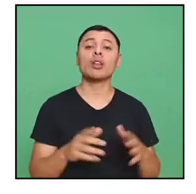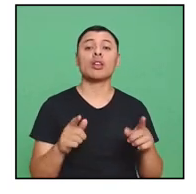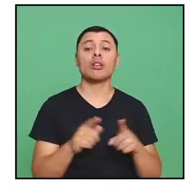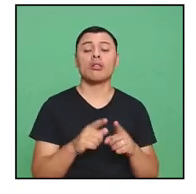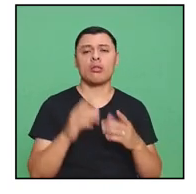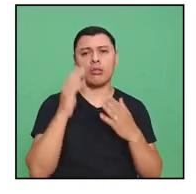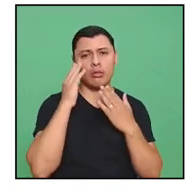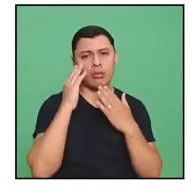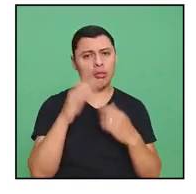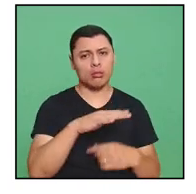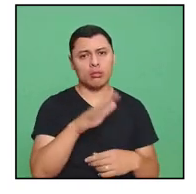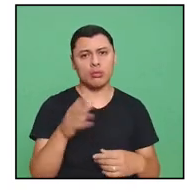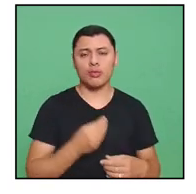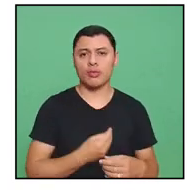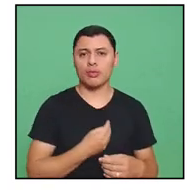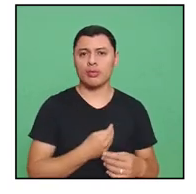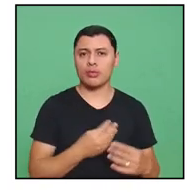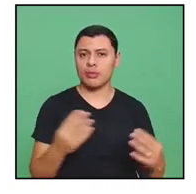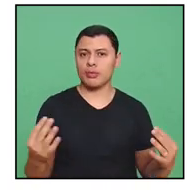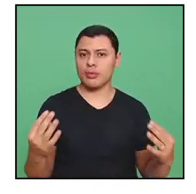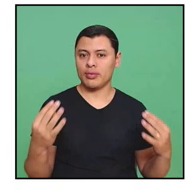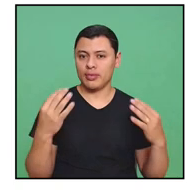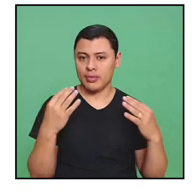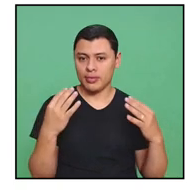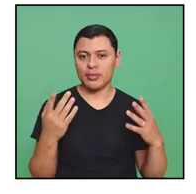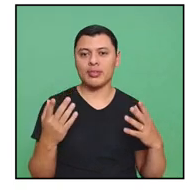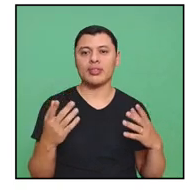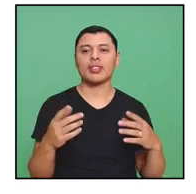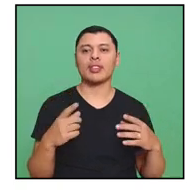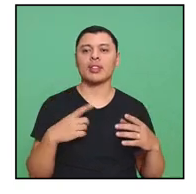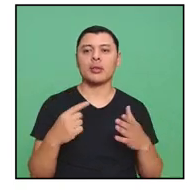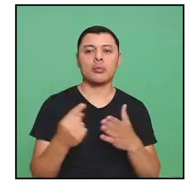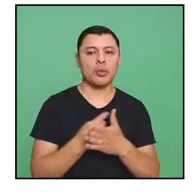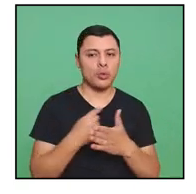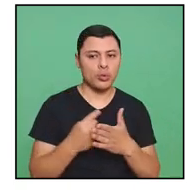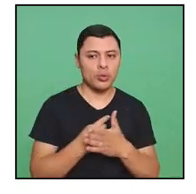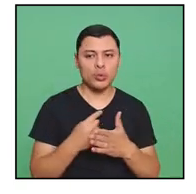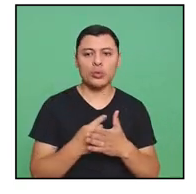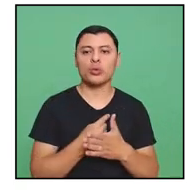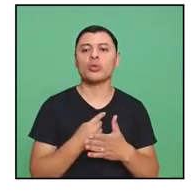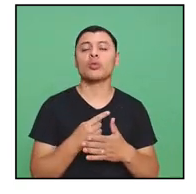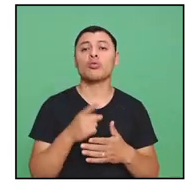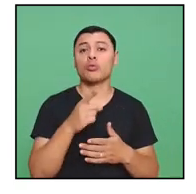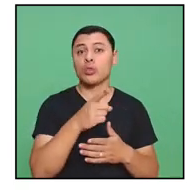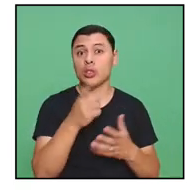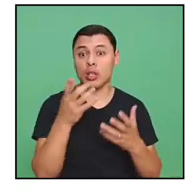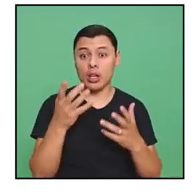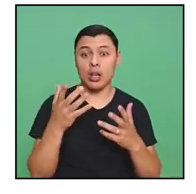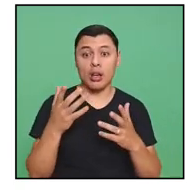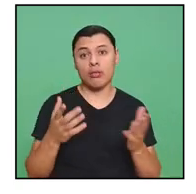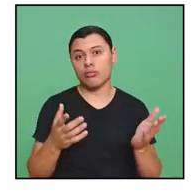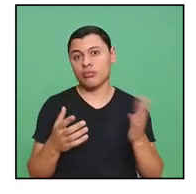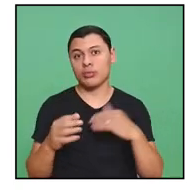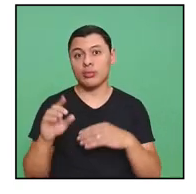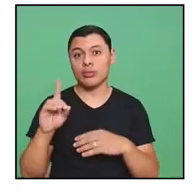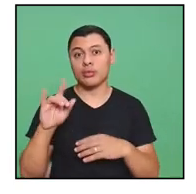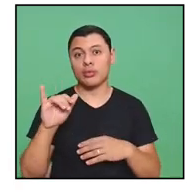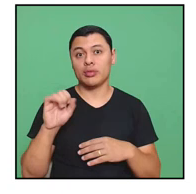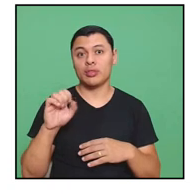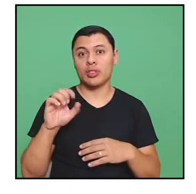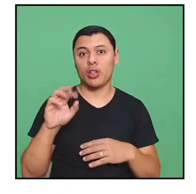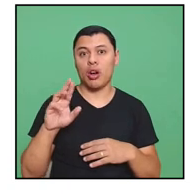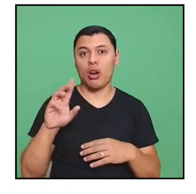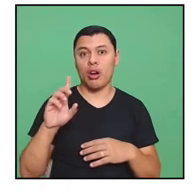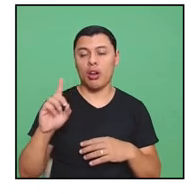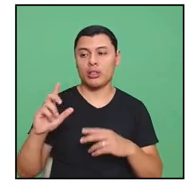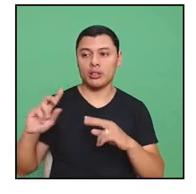está aqui vendo e jogou perguntas também. Acho que se vocês quiserem colar lá no Discord, Tem o um link no